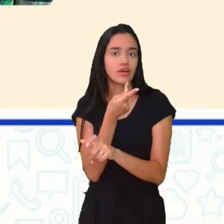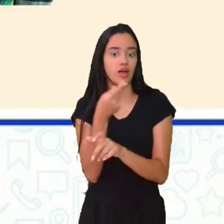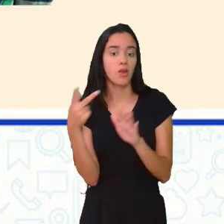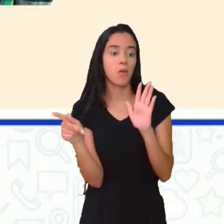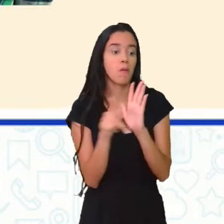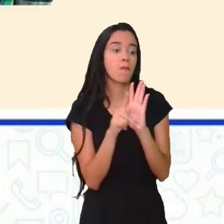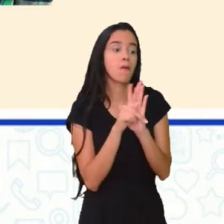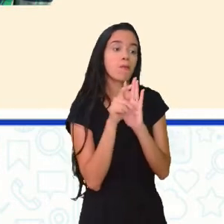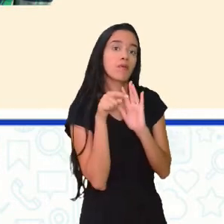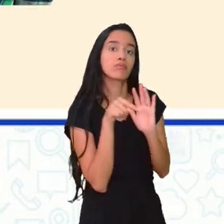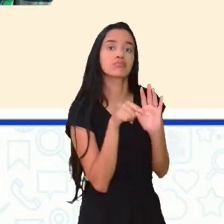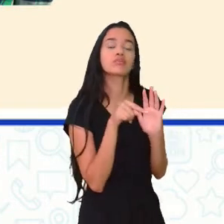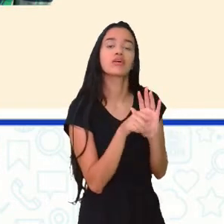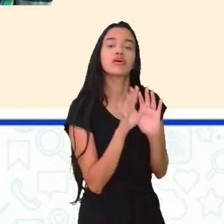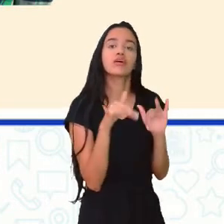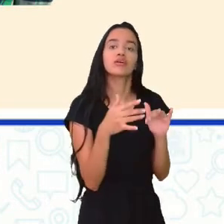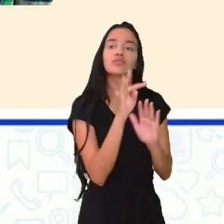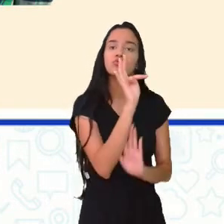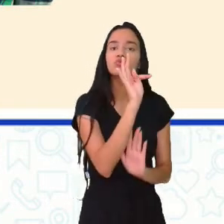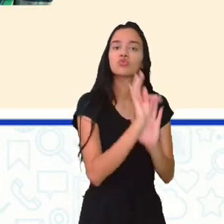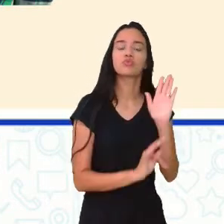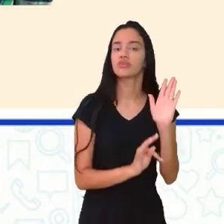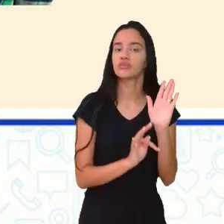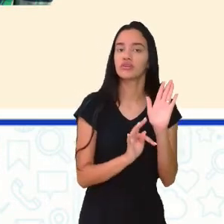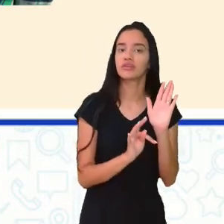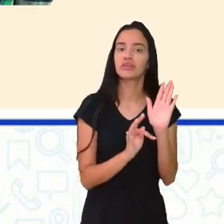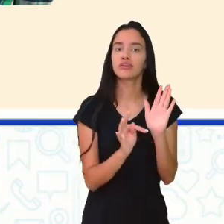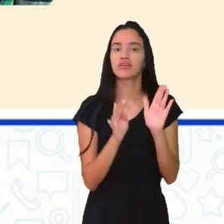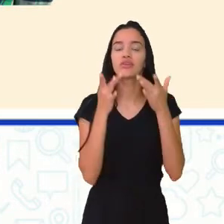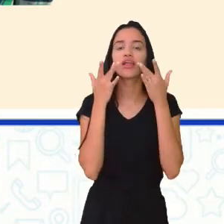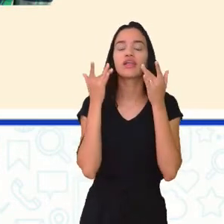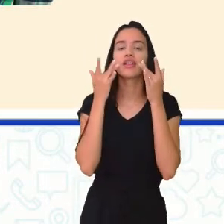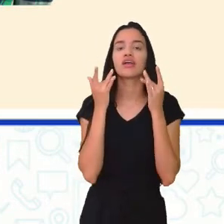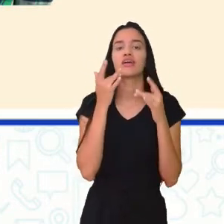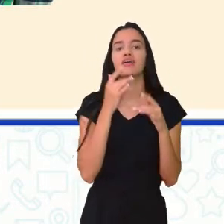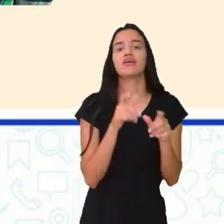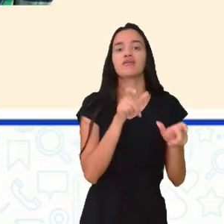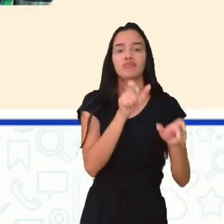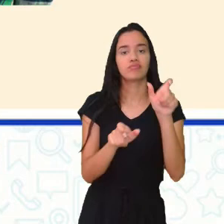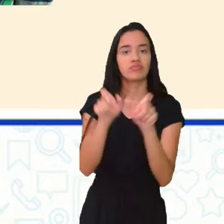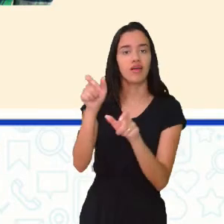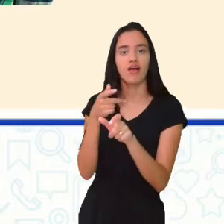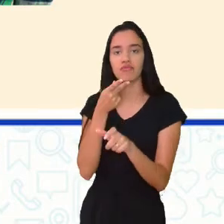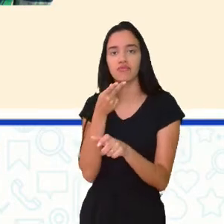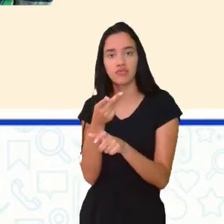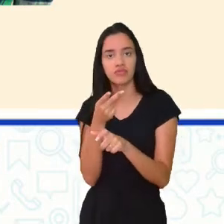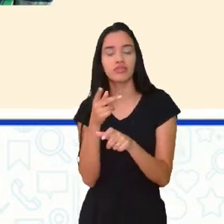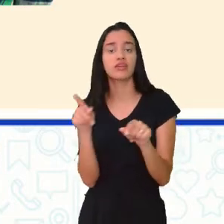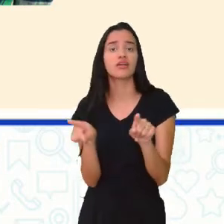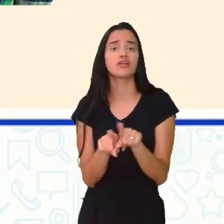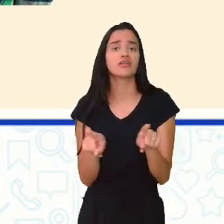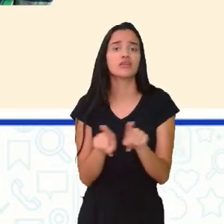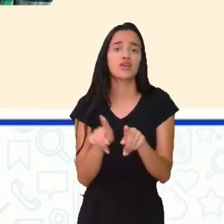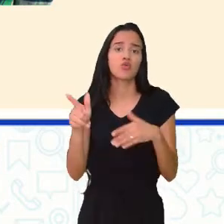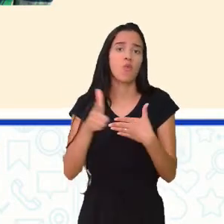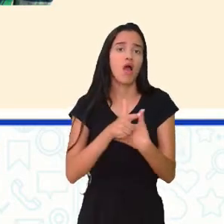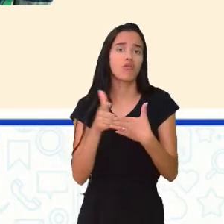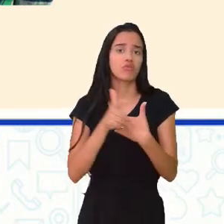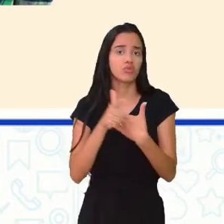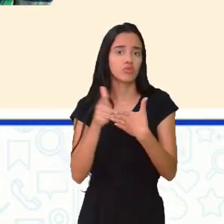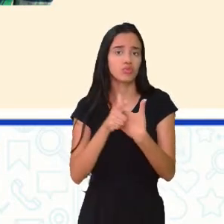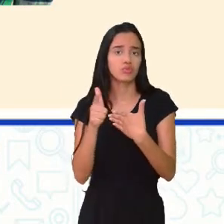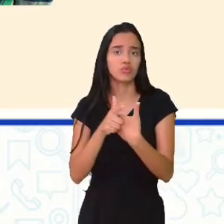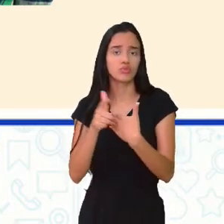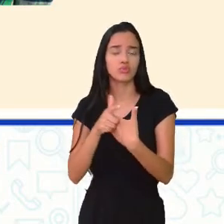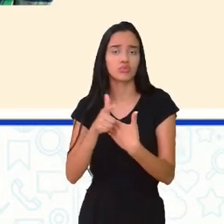respeito. No texto teatral, as falas das personagens assumem um papel de destaque